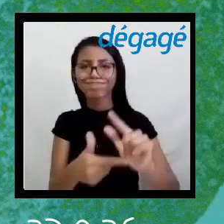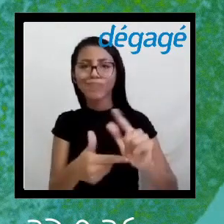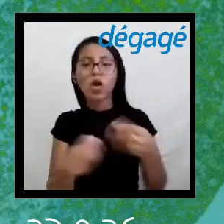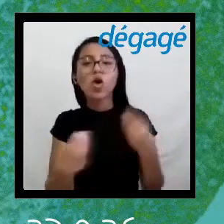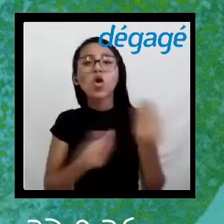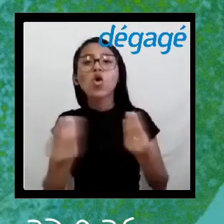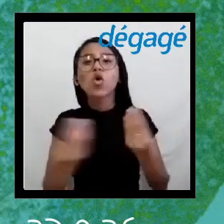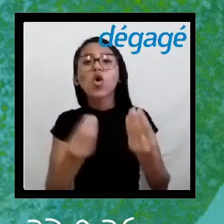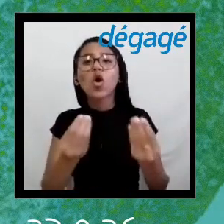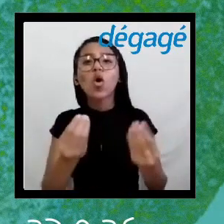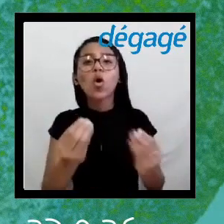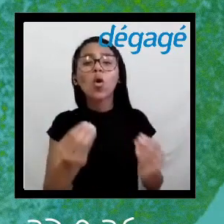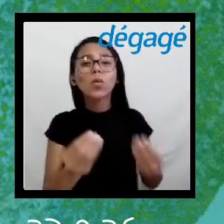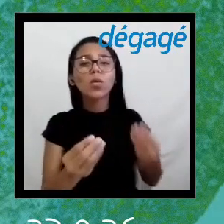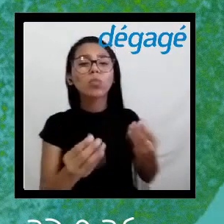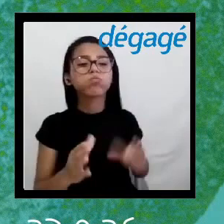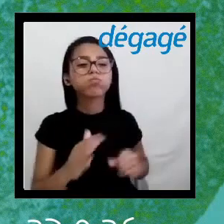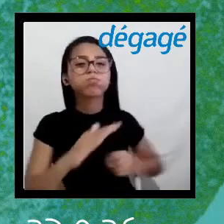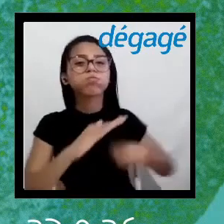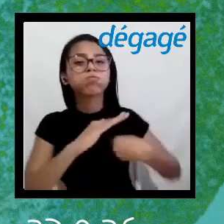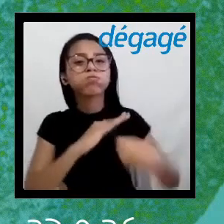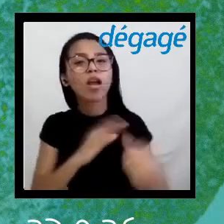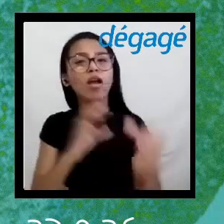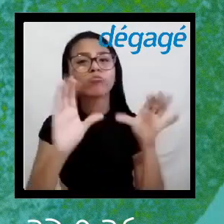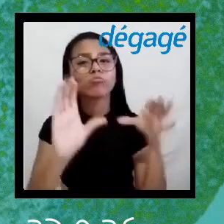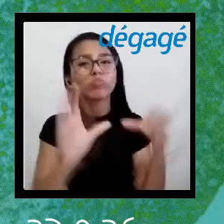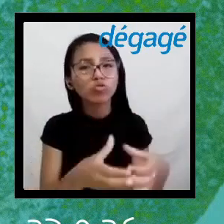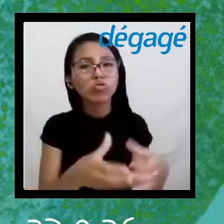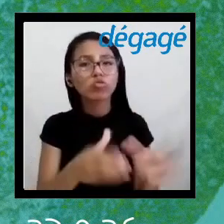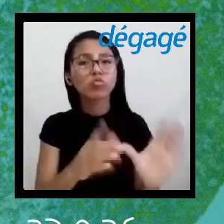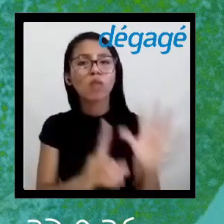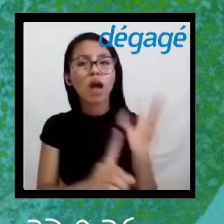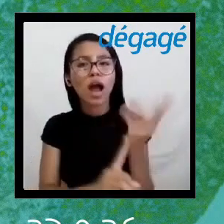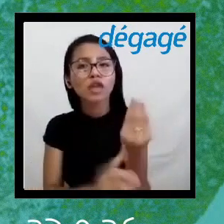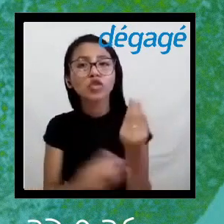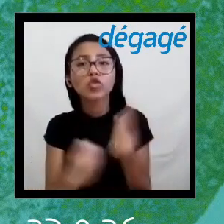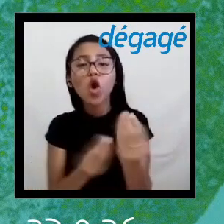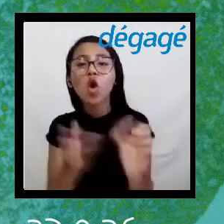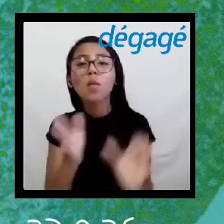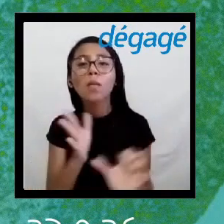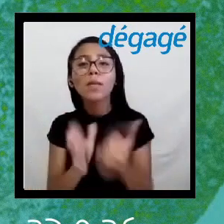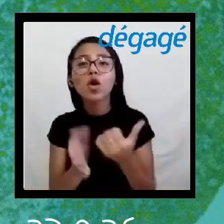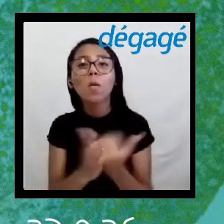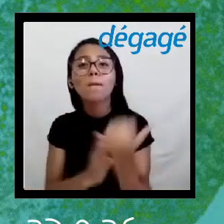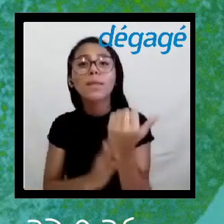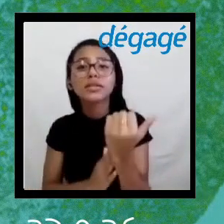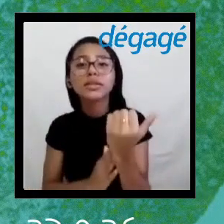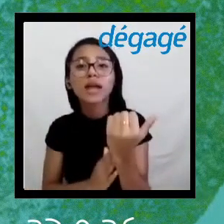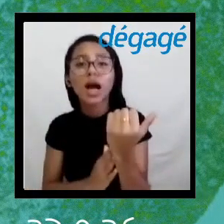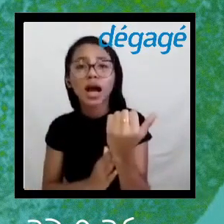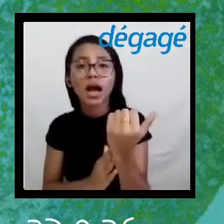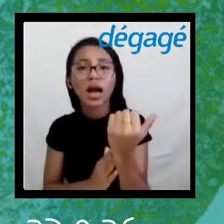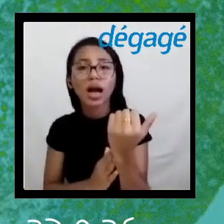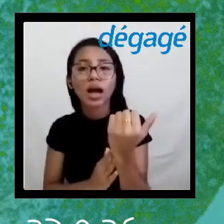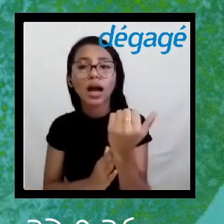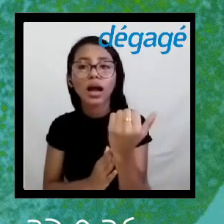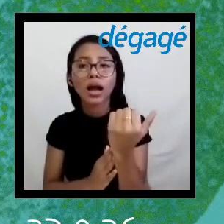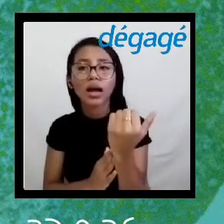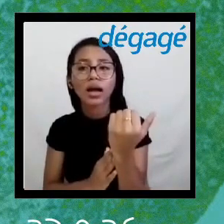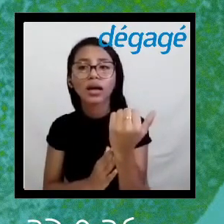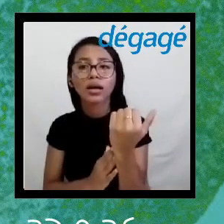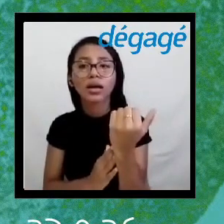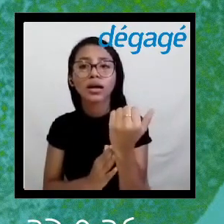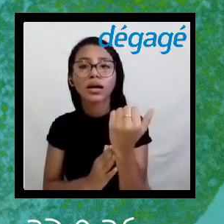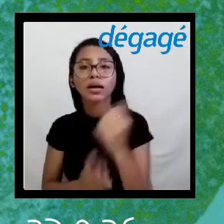nesses ambientes? Qual o primeiro passo? Uma sugestão, estou introduzindo aí um espectro, já é ruim em